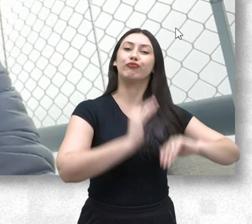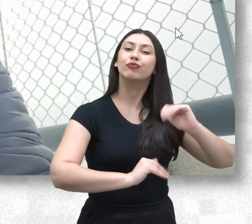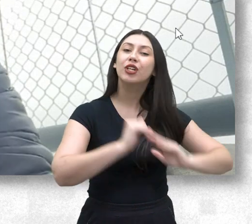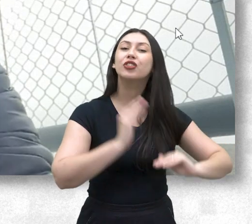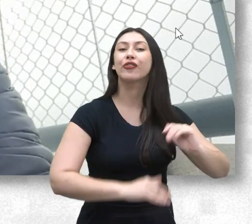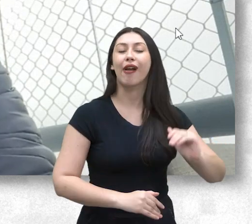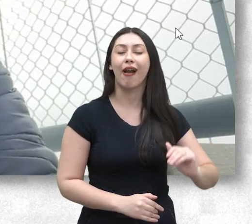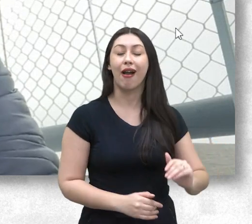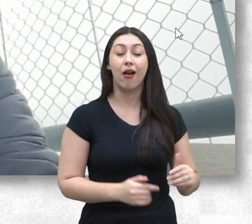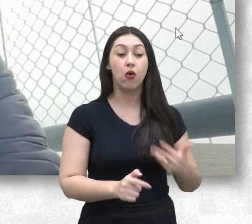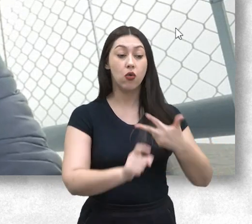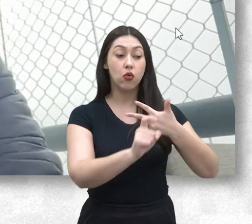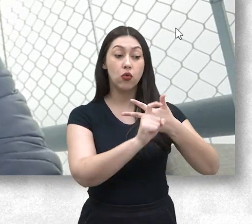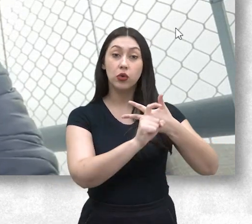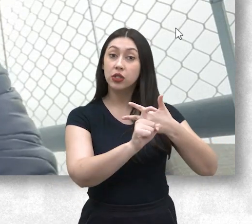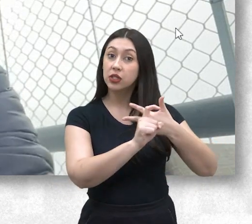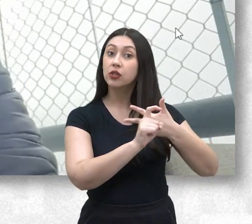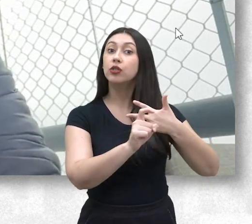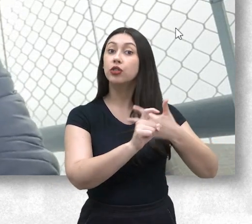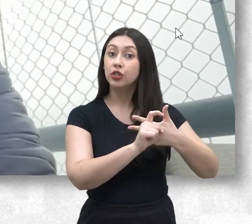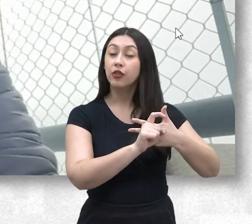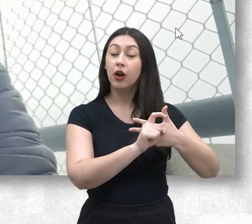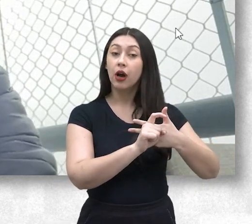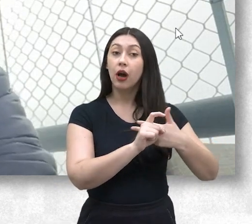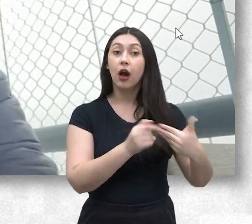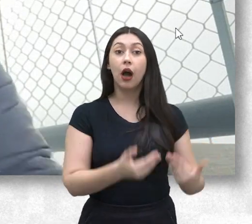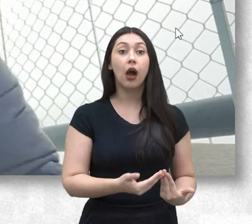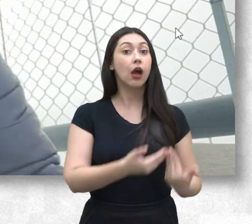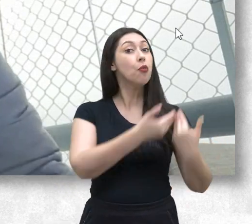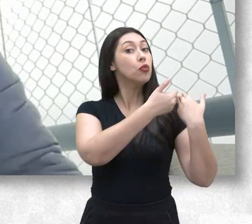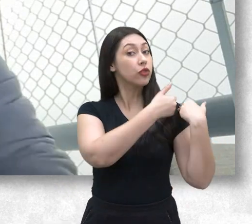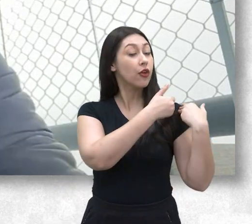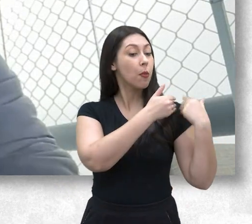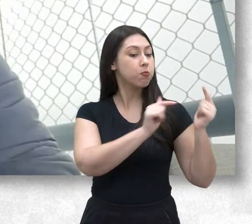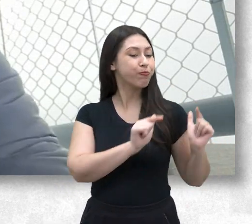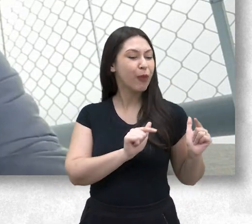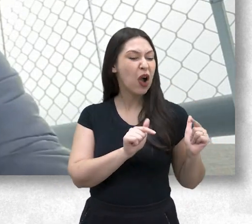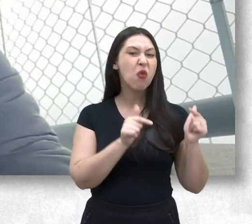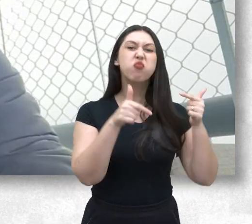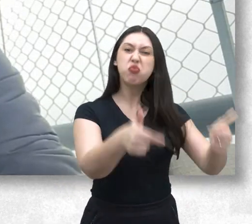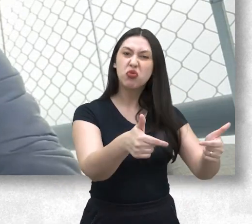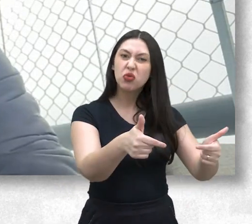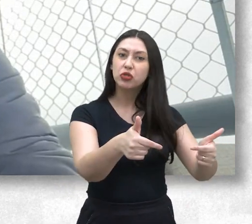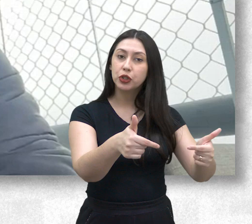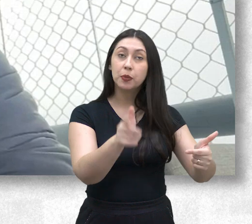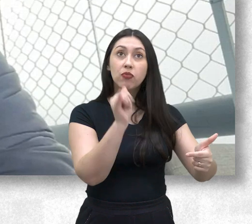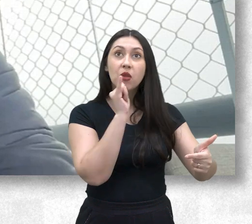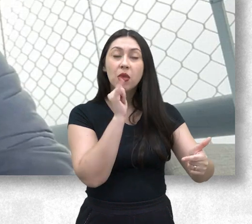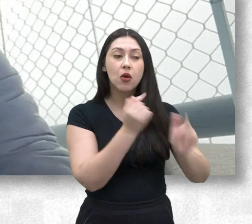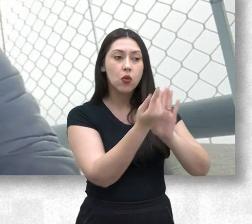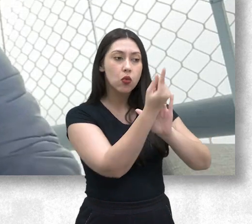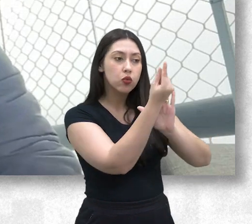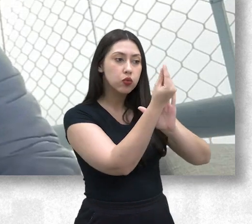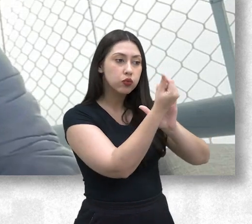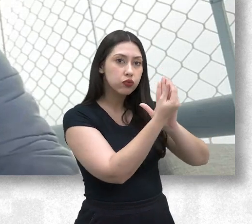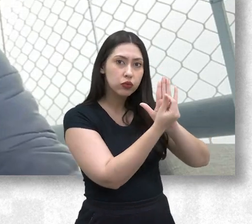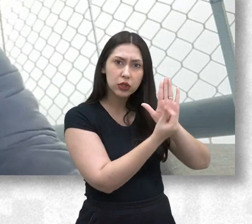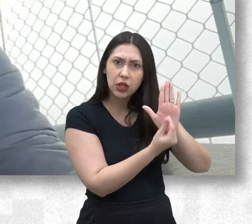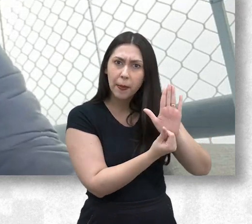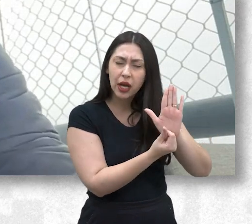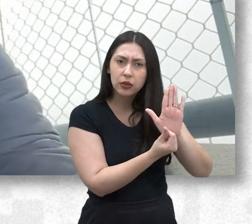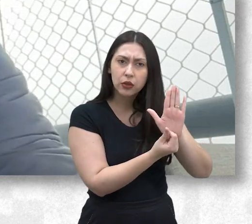tem a prerrogativa de executar as ideias, ou seja, de pegar o orçamento da